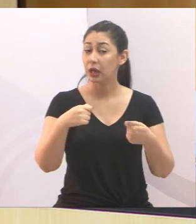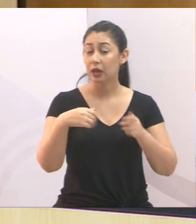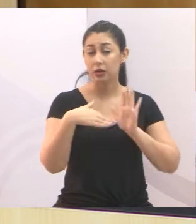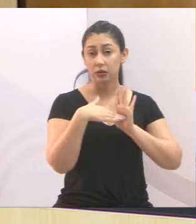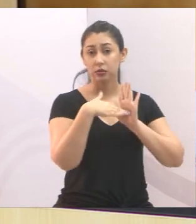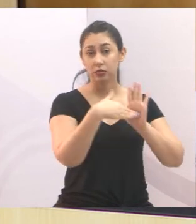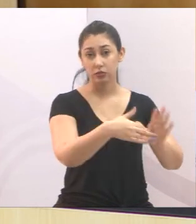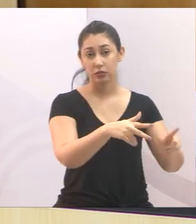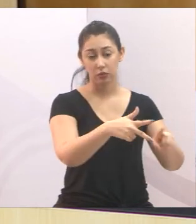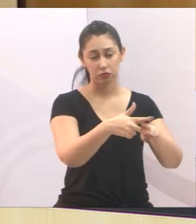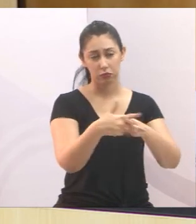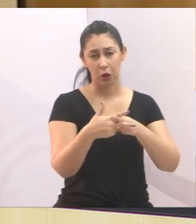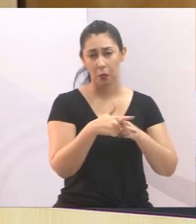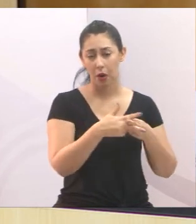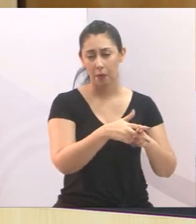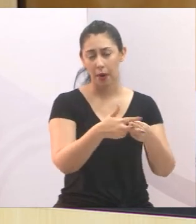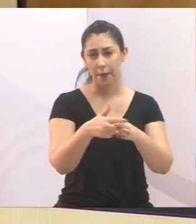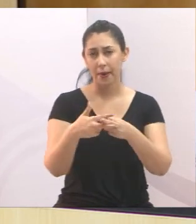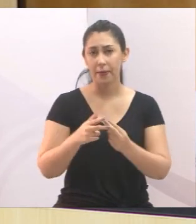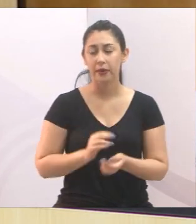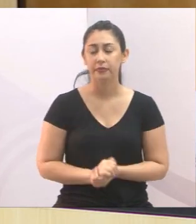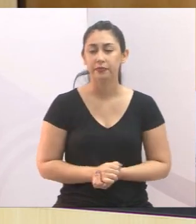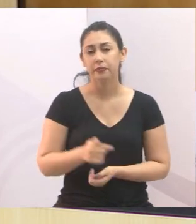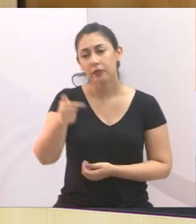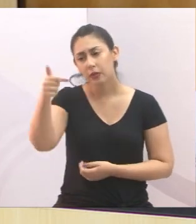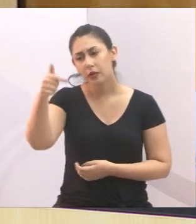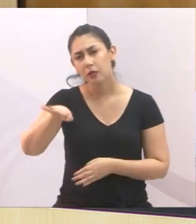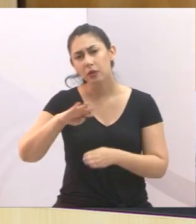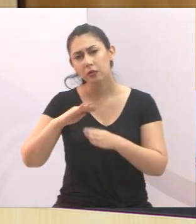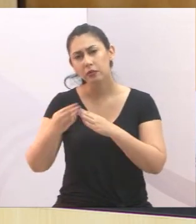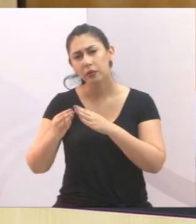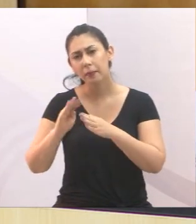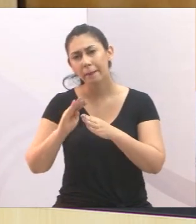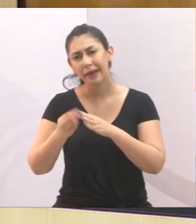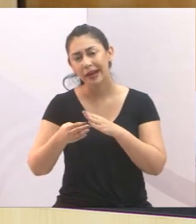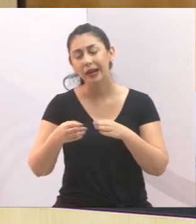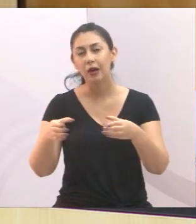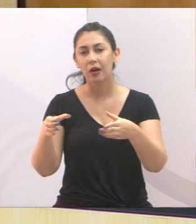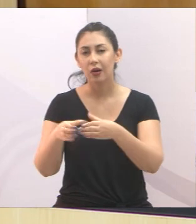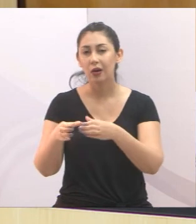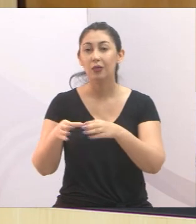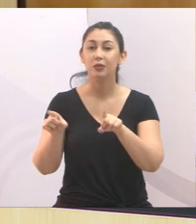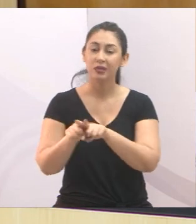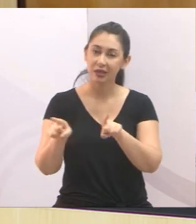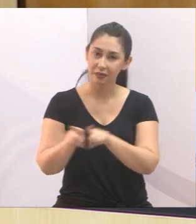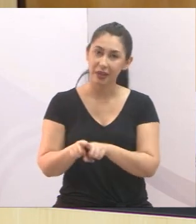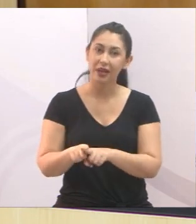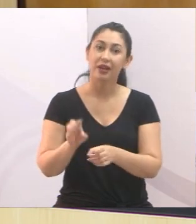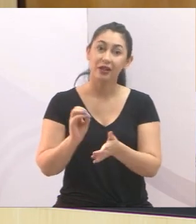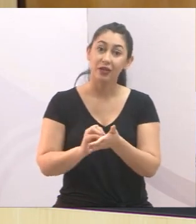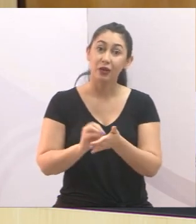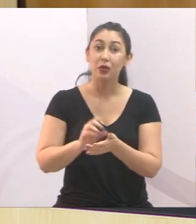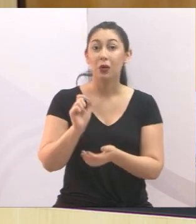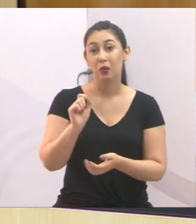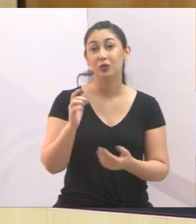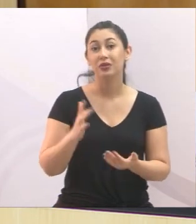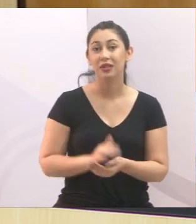rua, assoreamento visível. Bairro Santo Antônio da Boa Vista, Araucárias, edificação de casa. Faltou analisar a qualidade